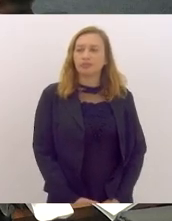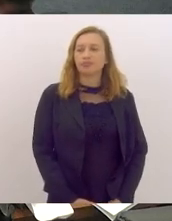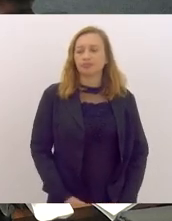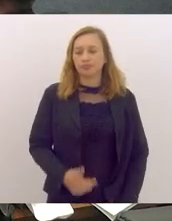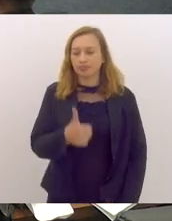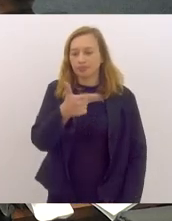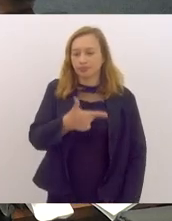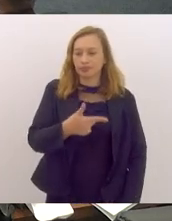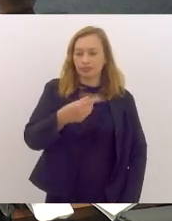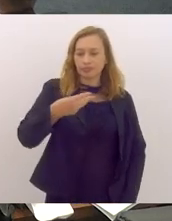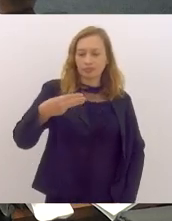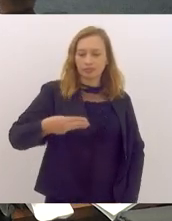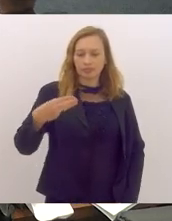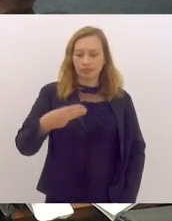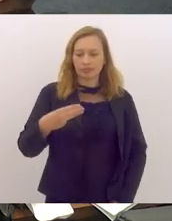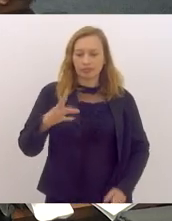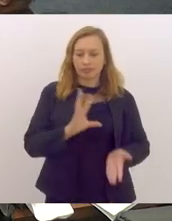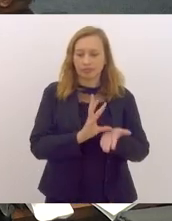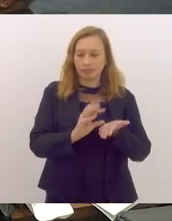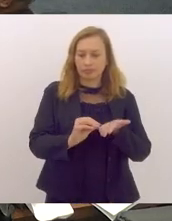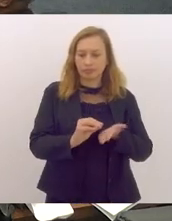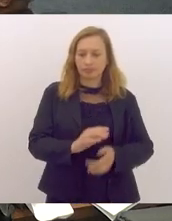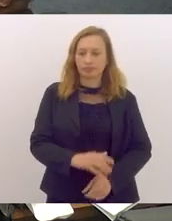Vigésimo terceiro da pauta.